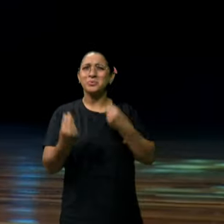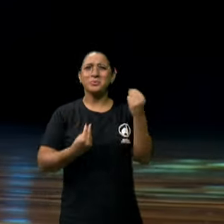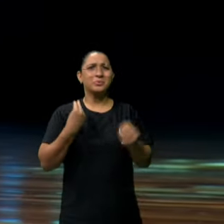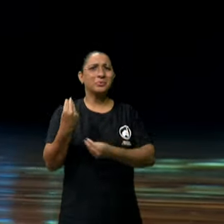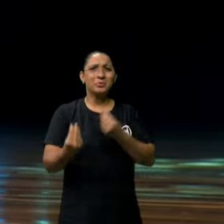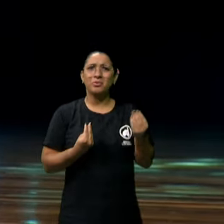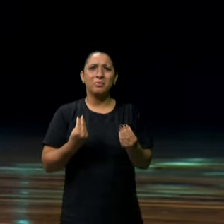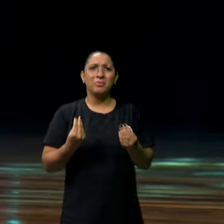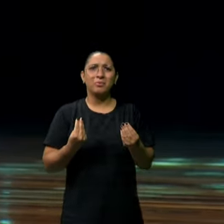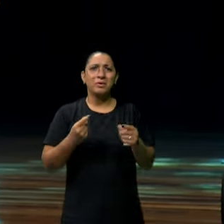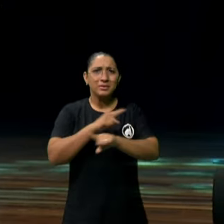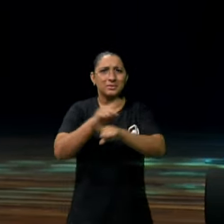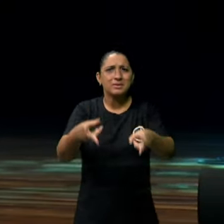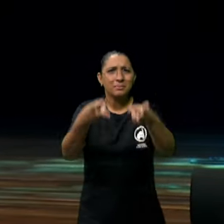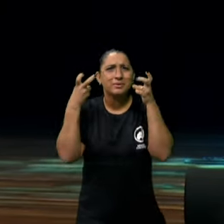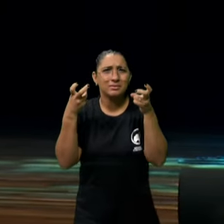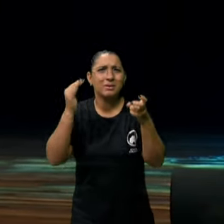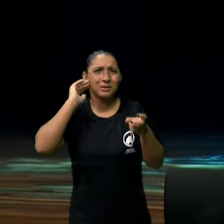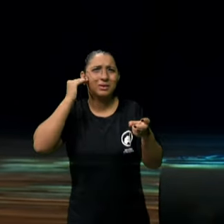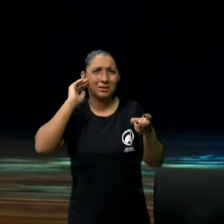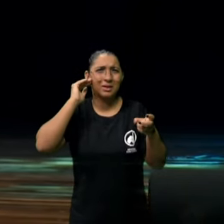estamos aqui ou não